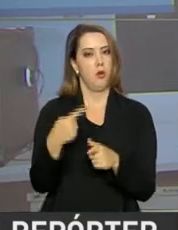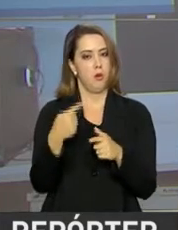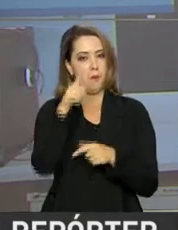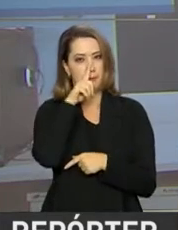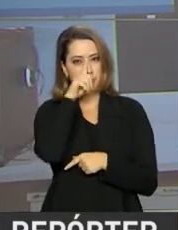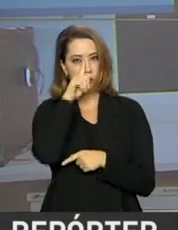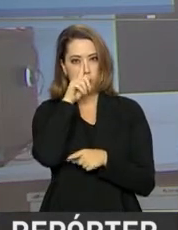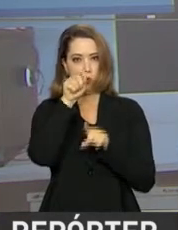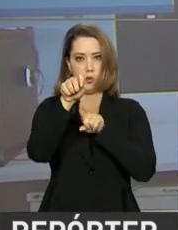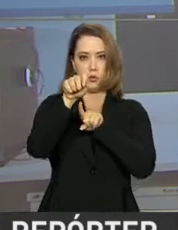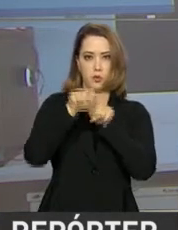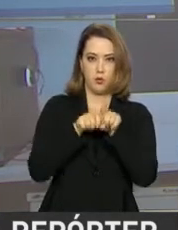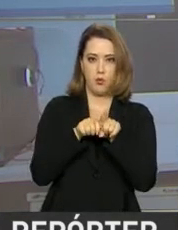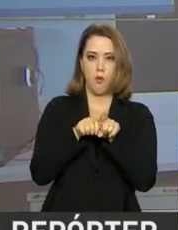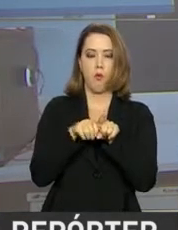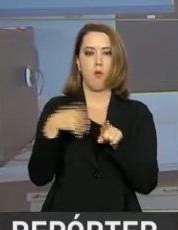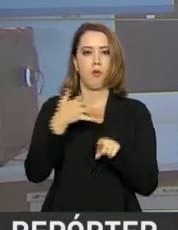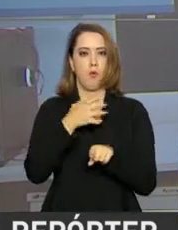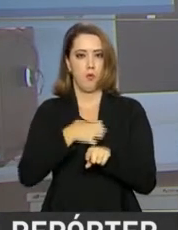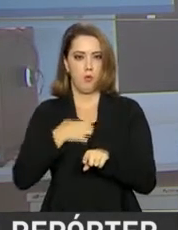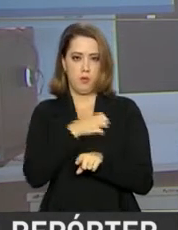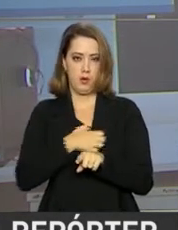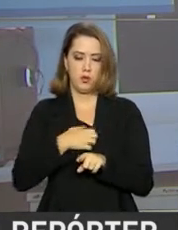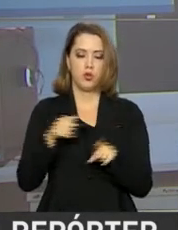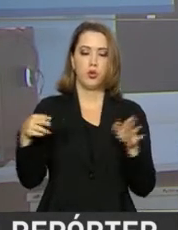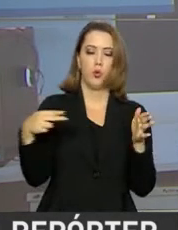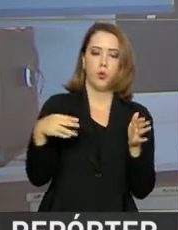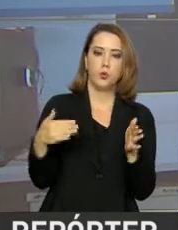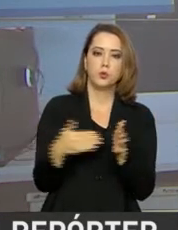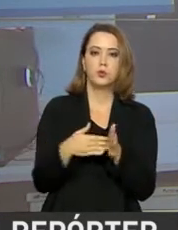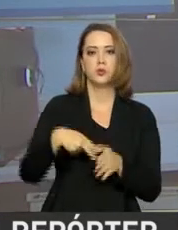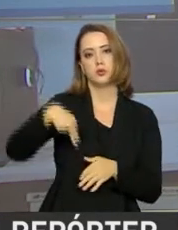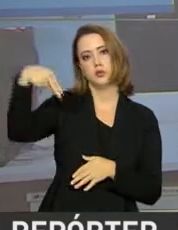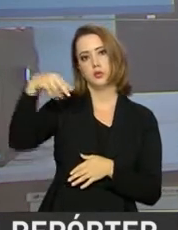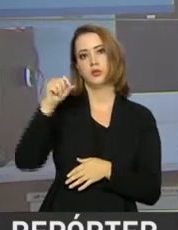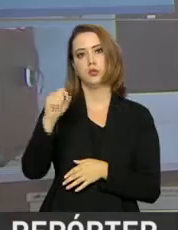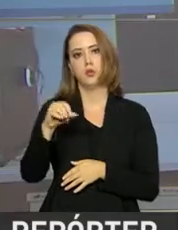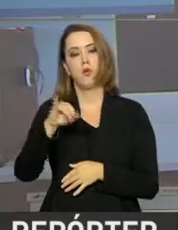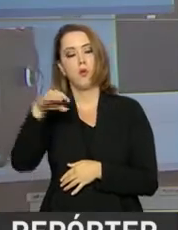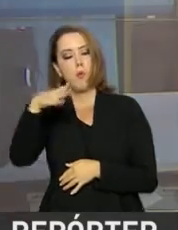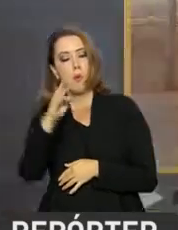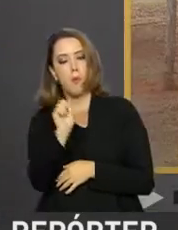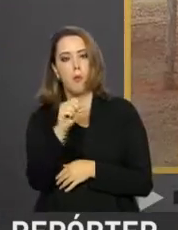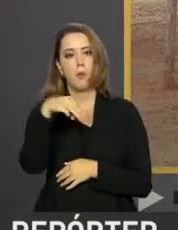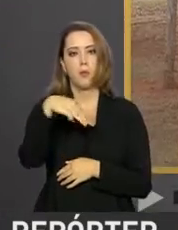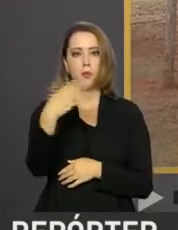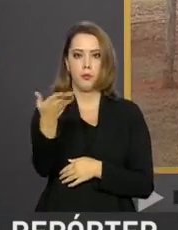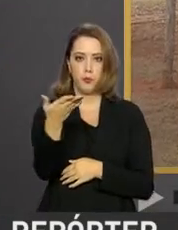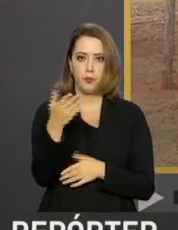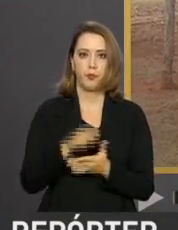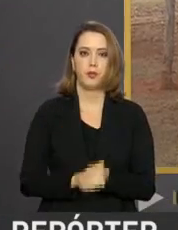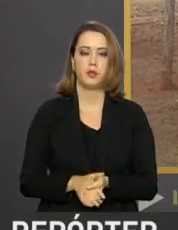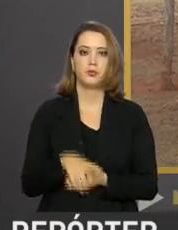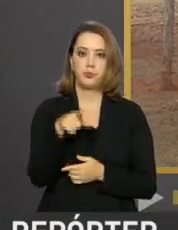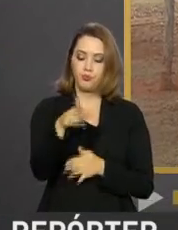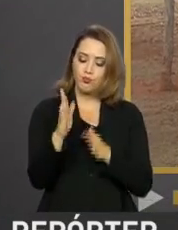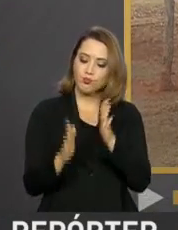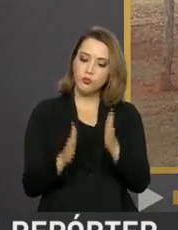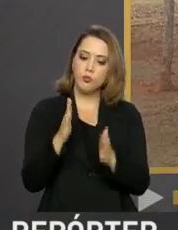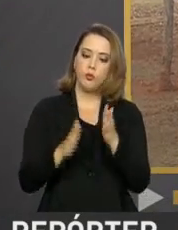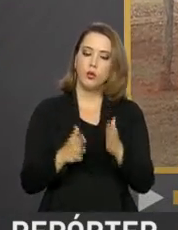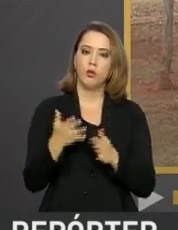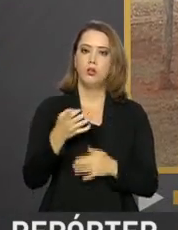da NBR conversou com o IBAMA sobre as ações de prevenção e combate. Esse período é um período em que